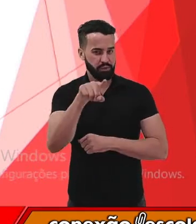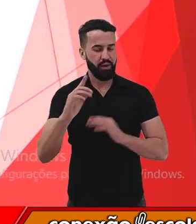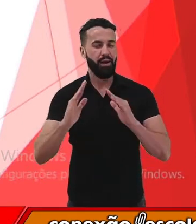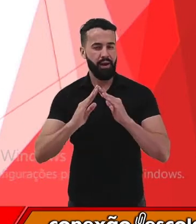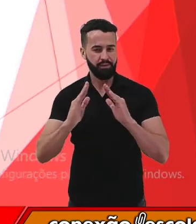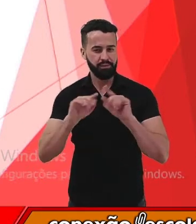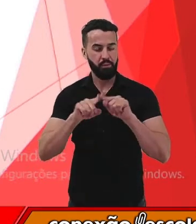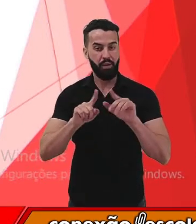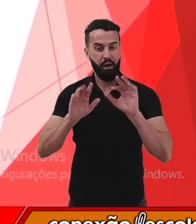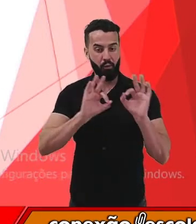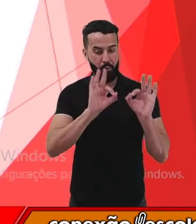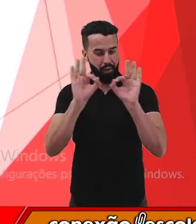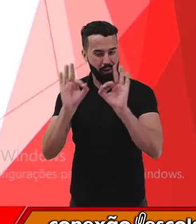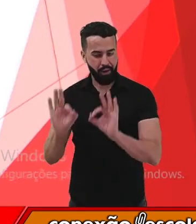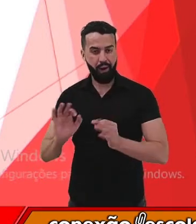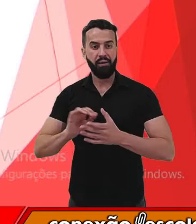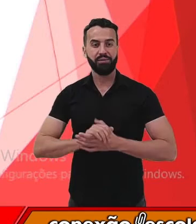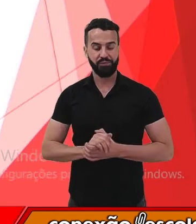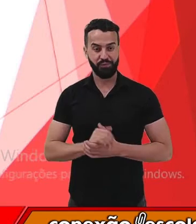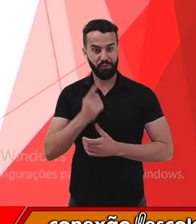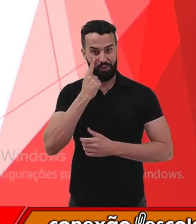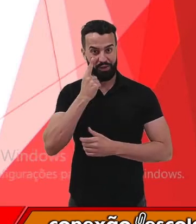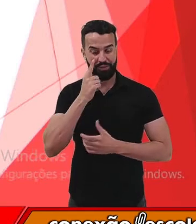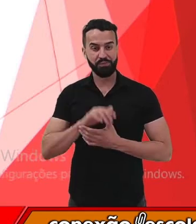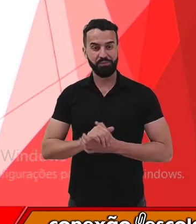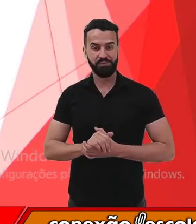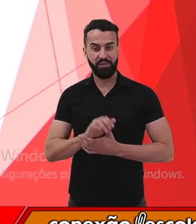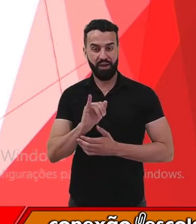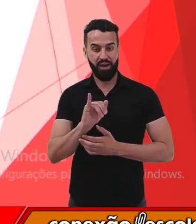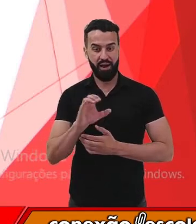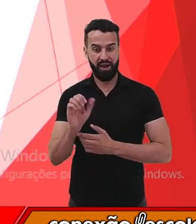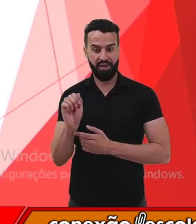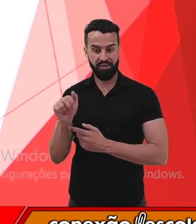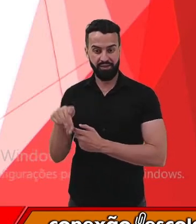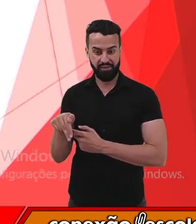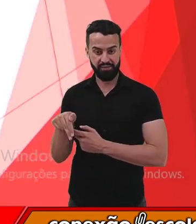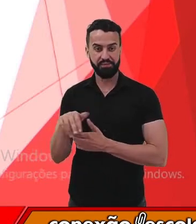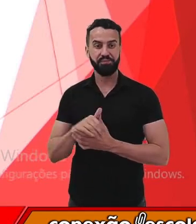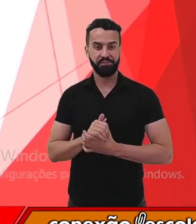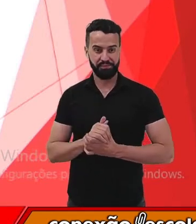vocês possam repetir, certo? Então, nós temos lá, I can,